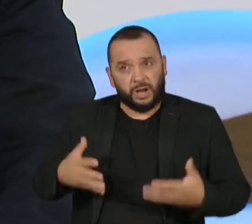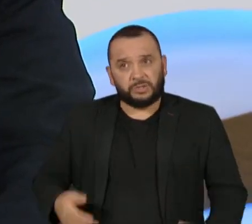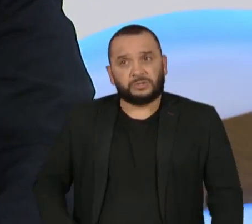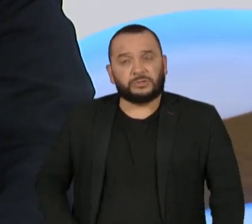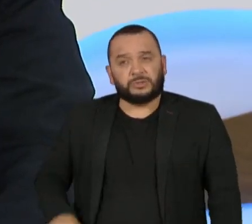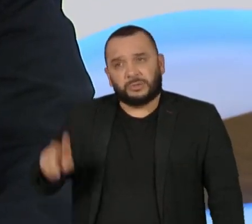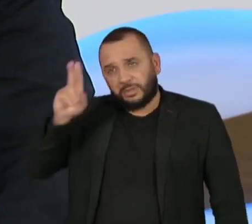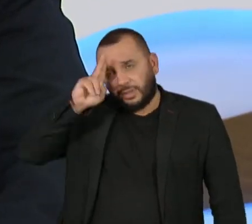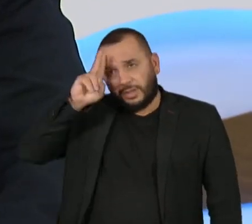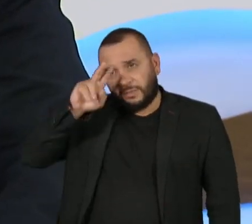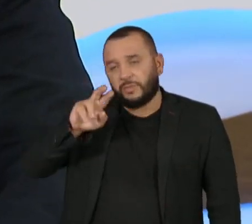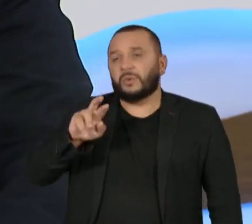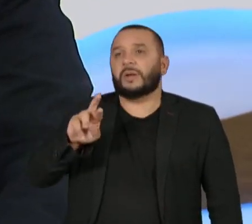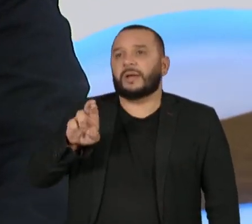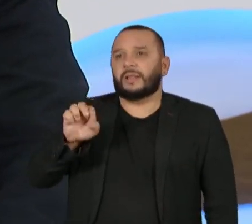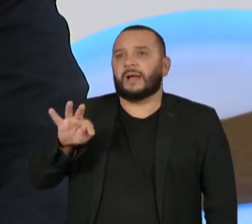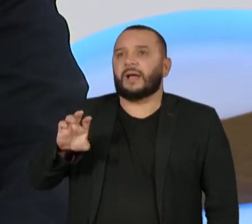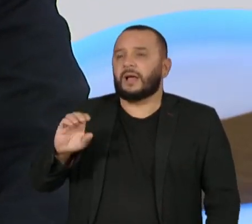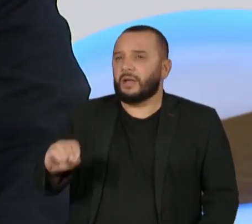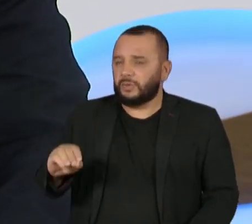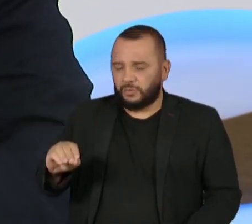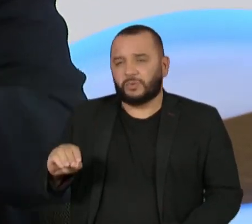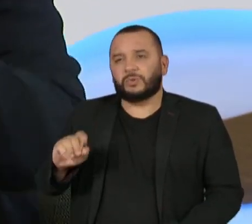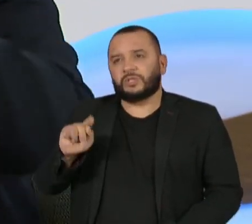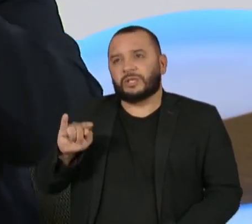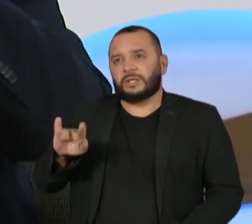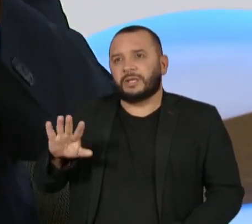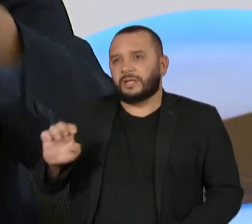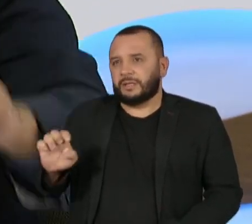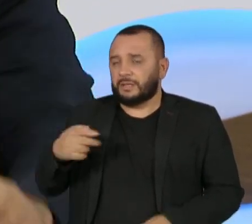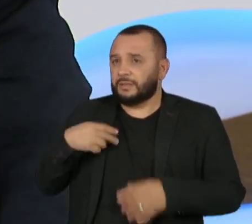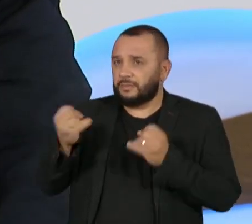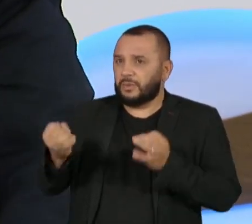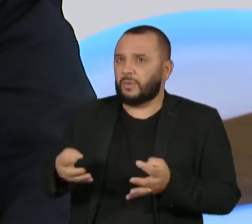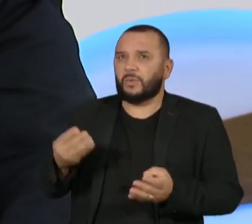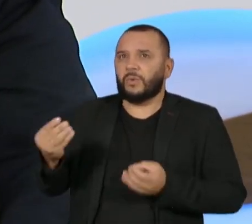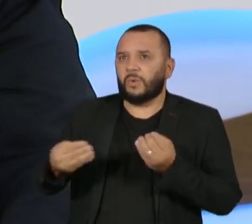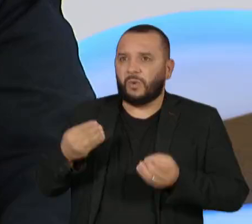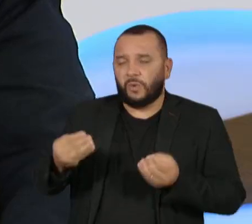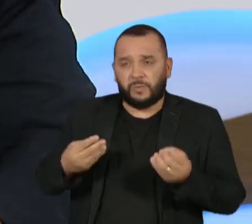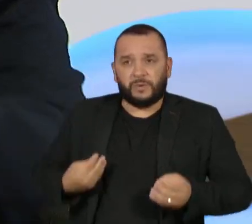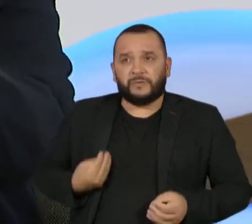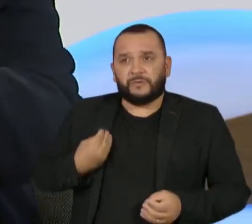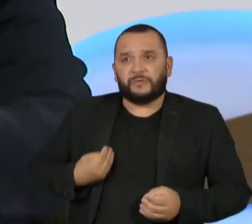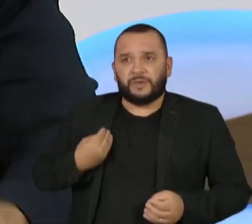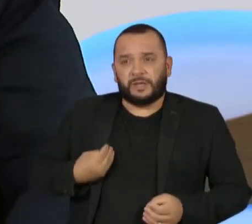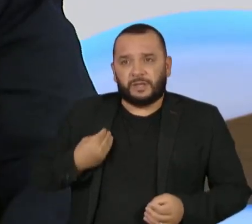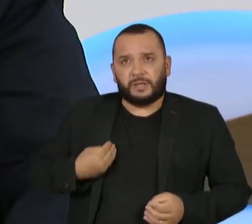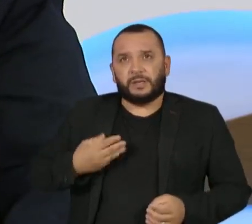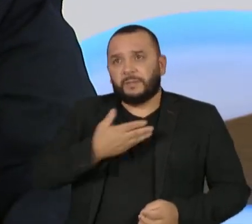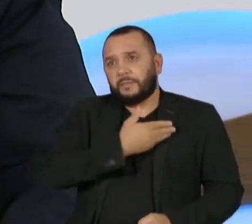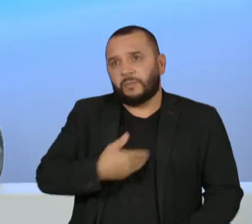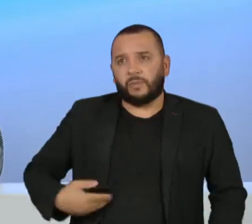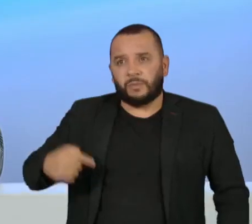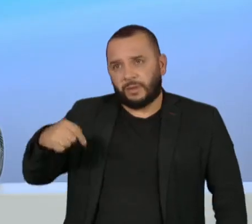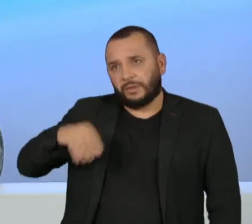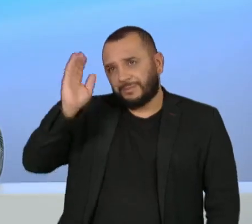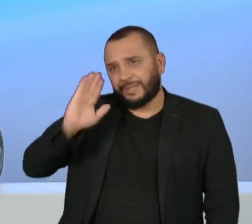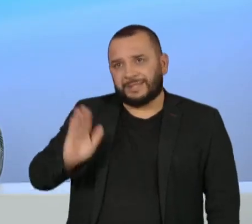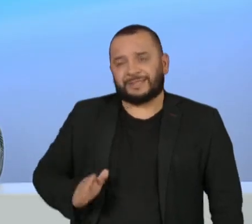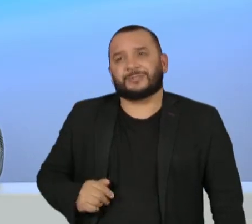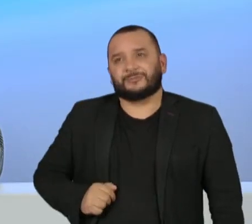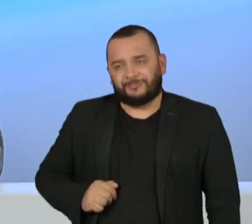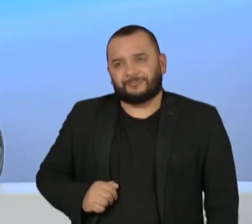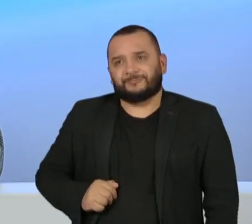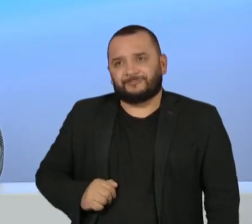do Renato Giannini Ribeiro, salvo engano, chamado O Alto Custo da Vida Pública no Brasil. É um texto que eu recomendo para os meus colegas